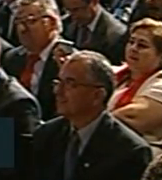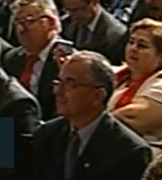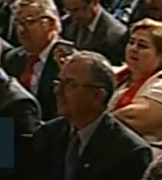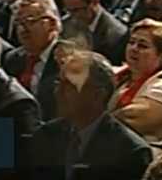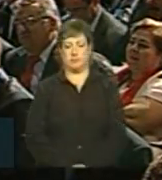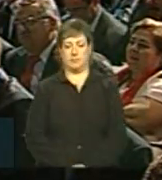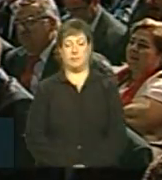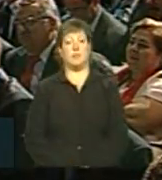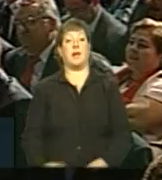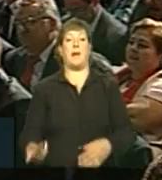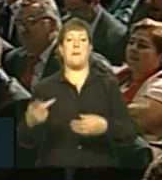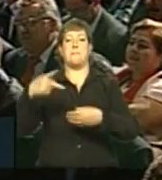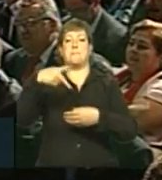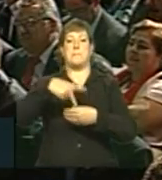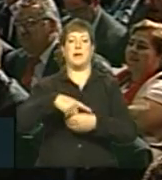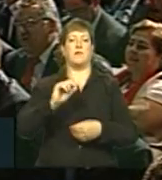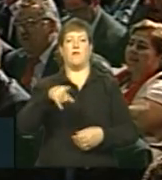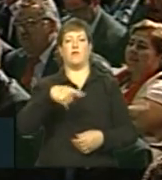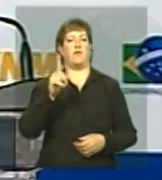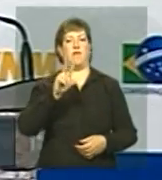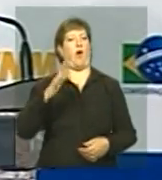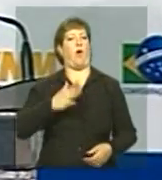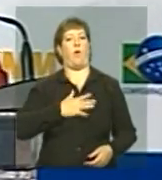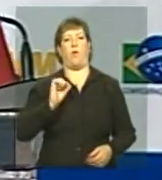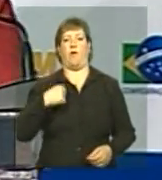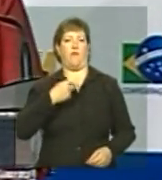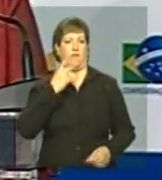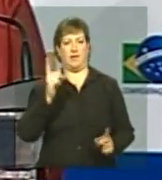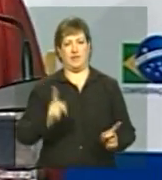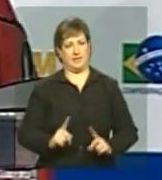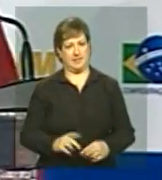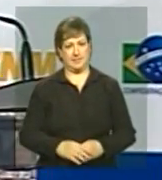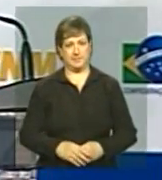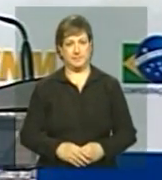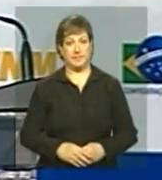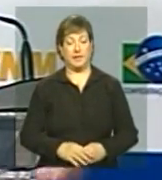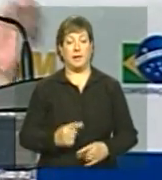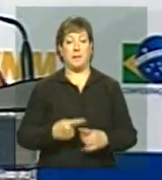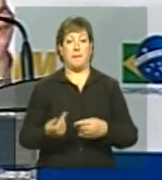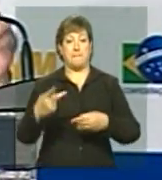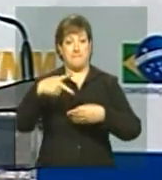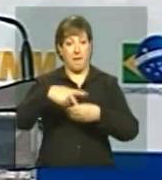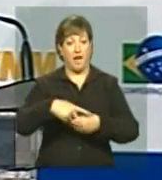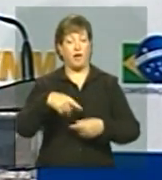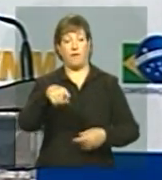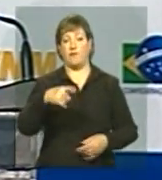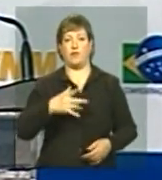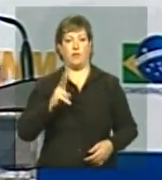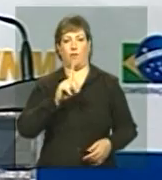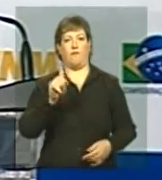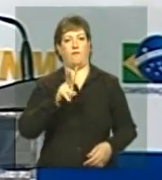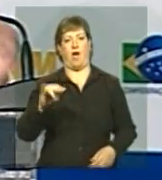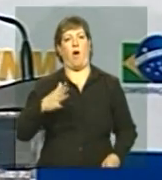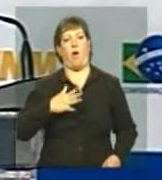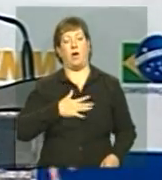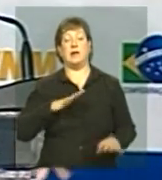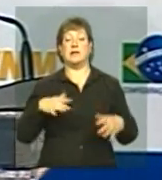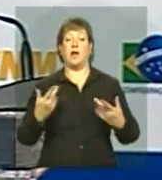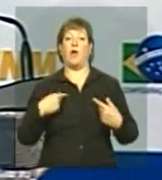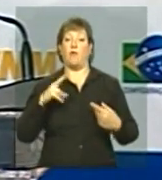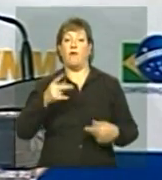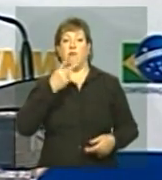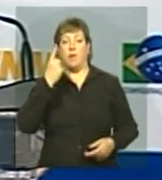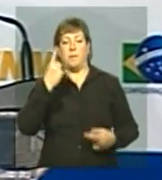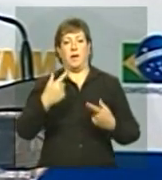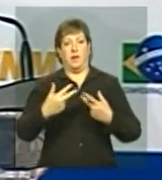Petróleo, vocês não vão gostar do que eu vou dizer, tá? Petróleo, vocês não vão gostar. Então, eu vou falar uma